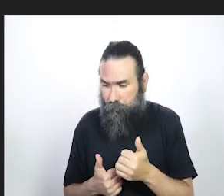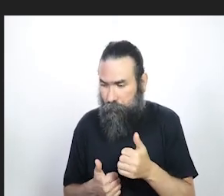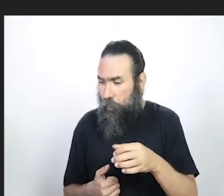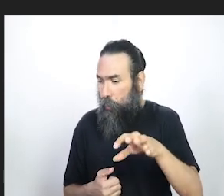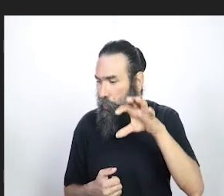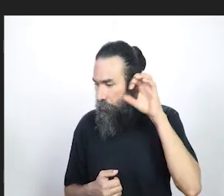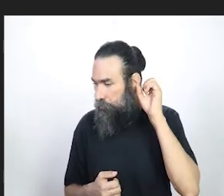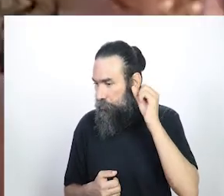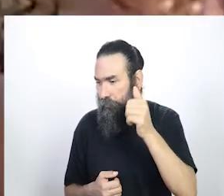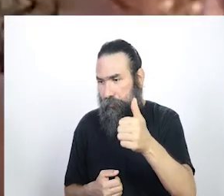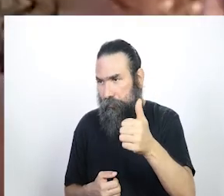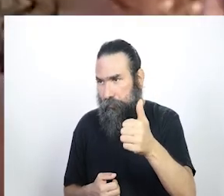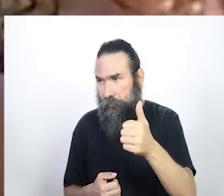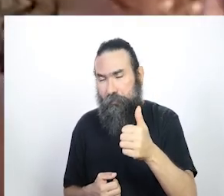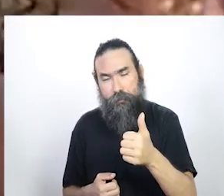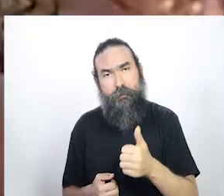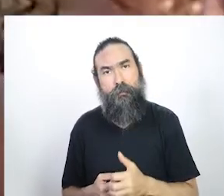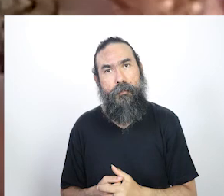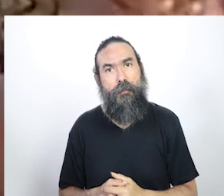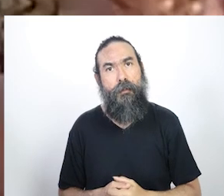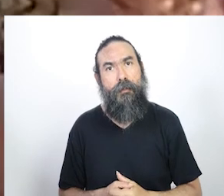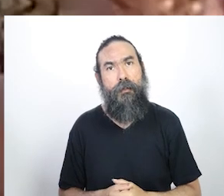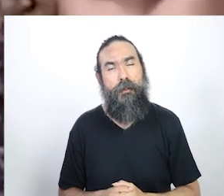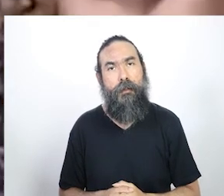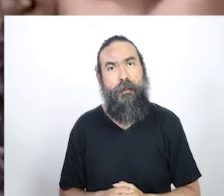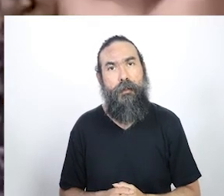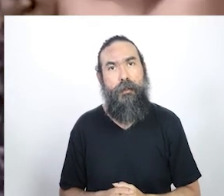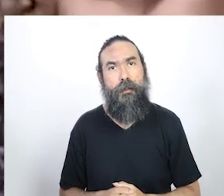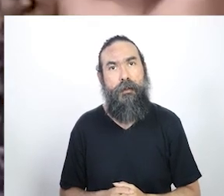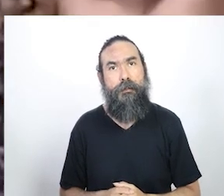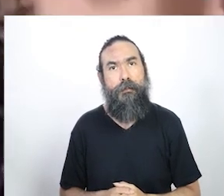Sim, a gente está ouvindo, agora está claro.